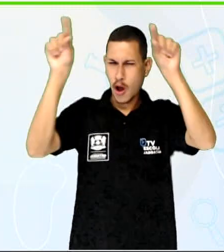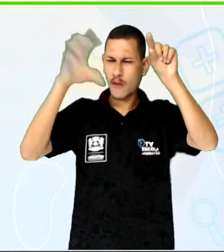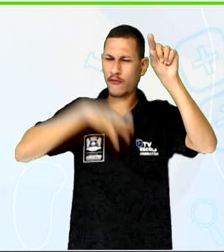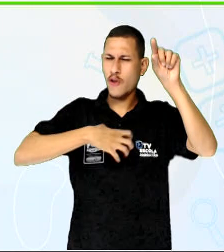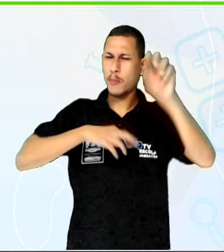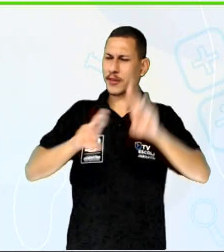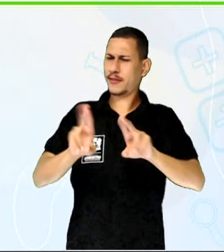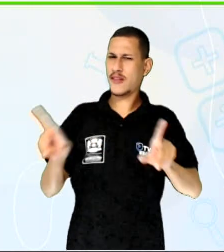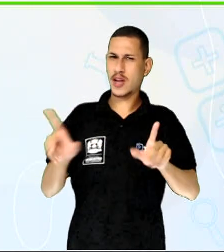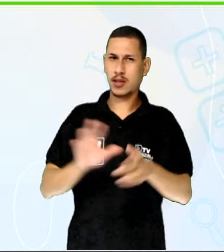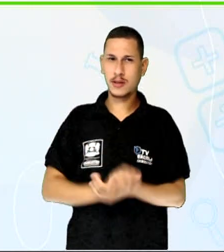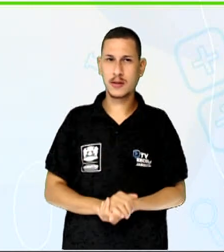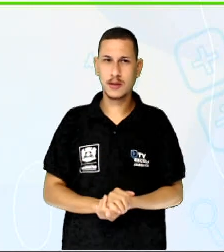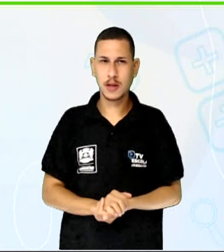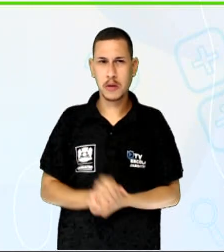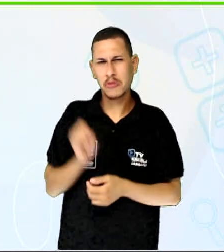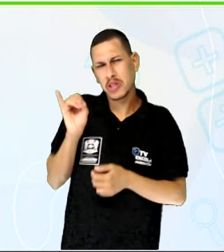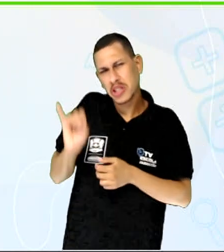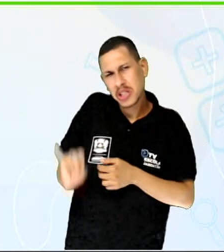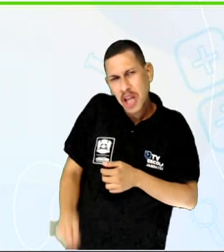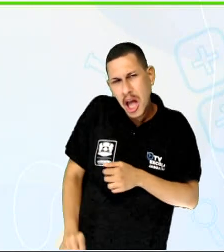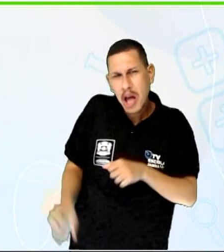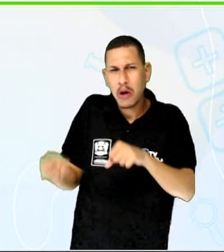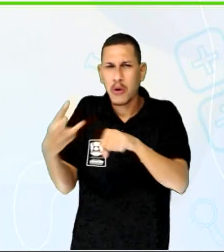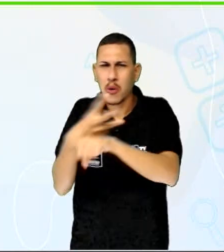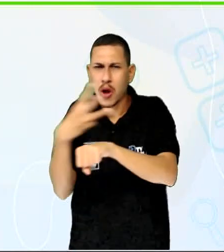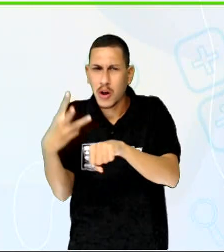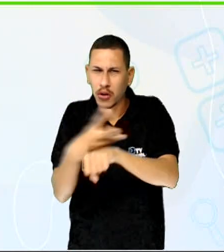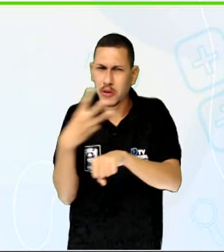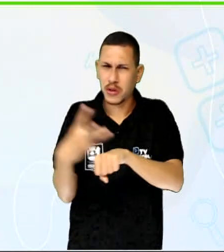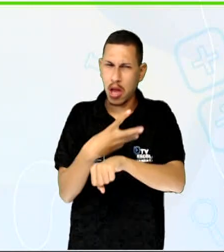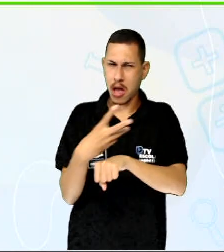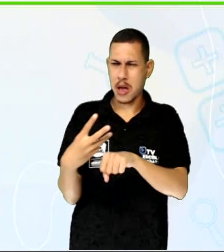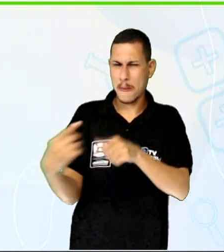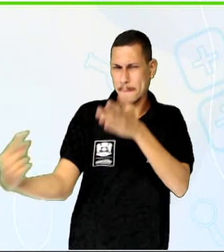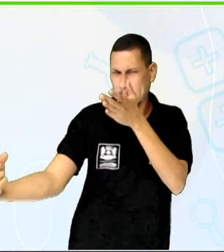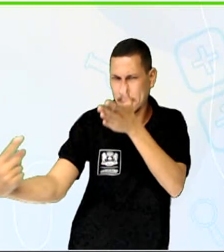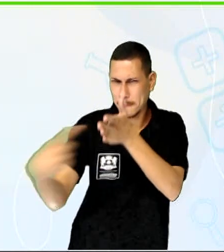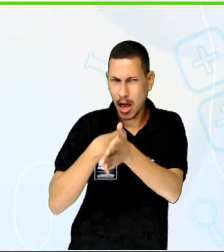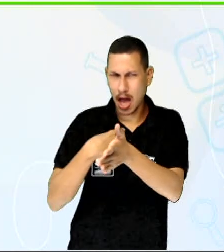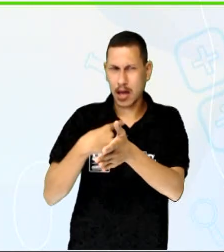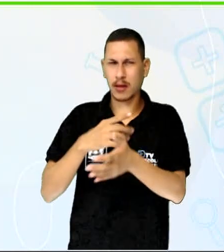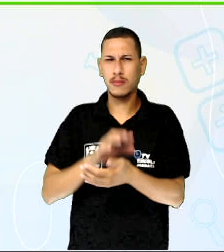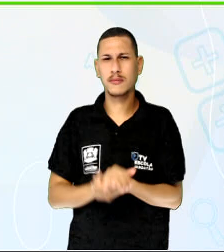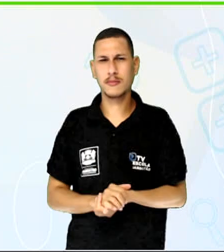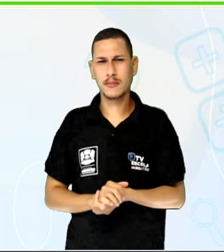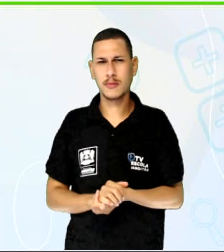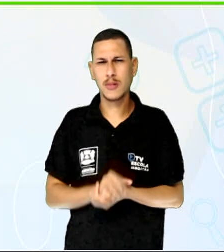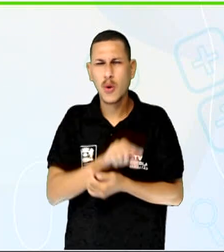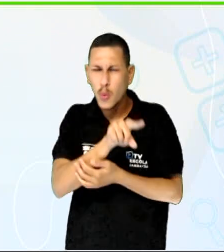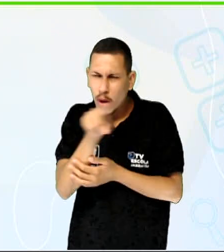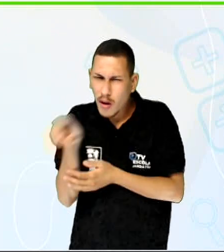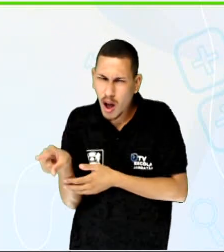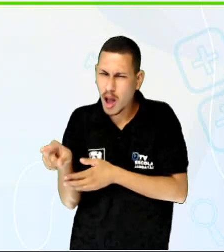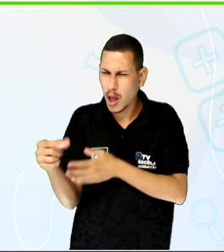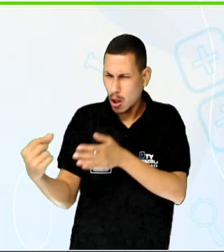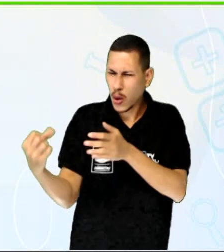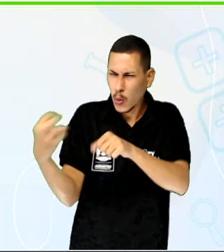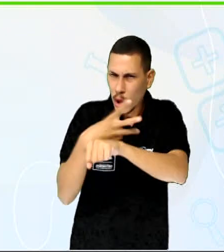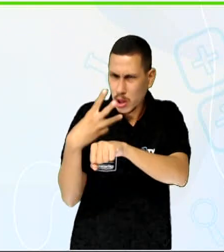forma. If he were upset with me, would he WhatsApp